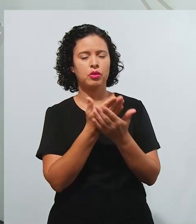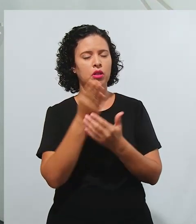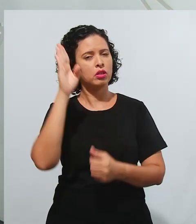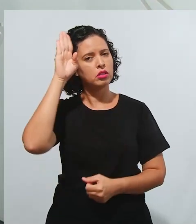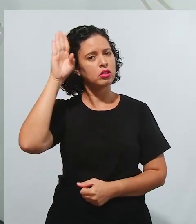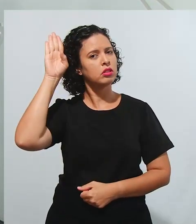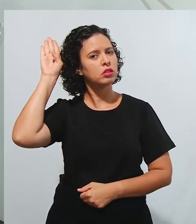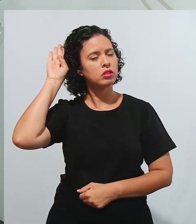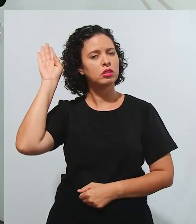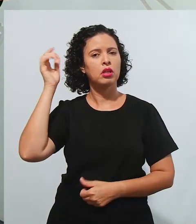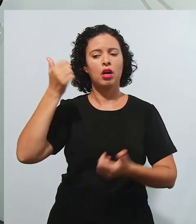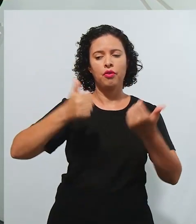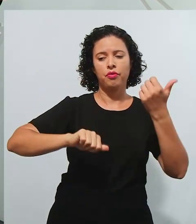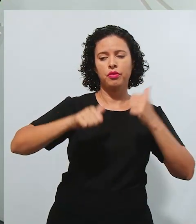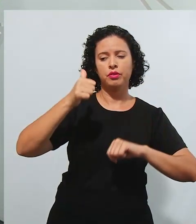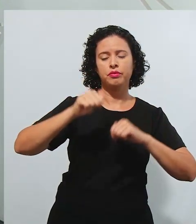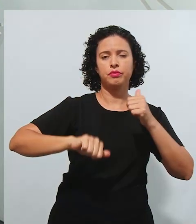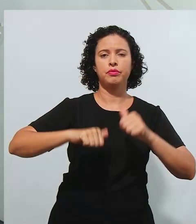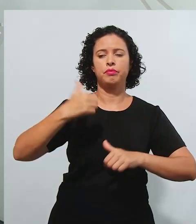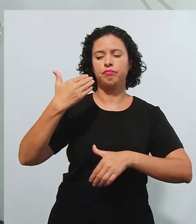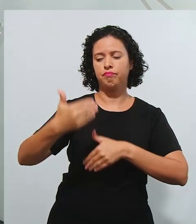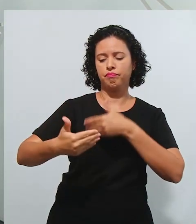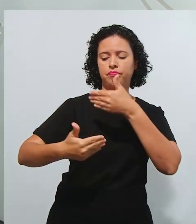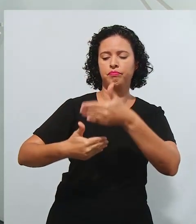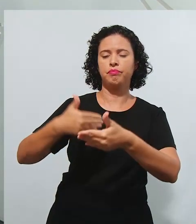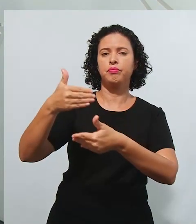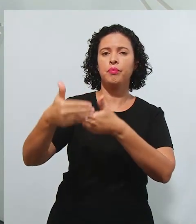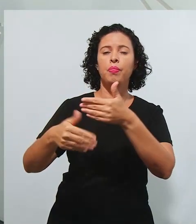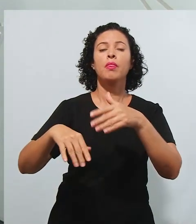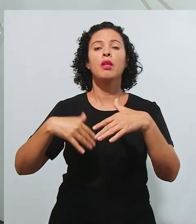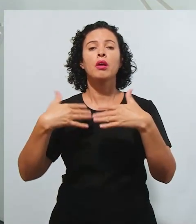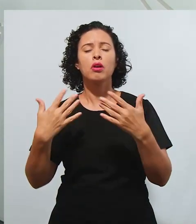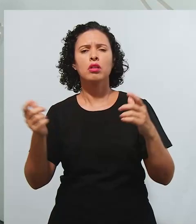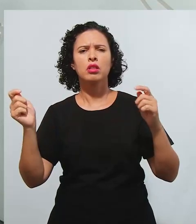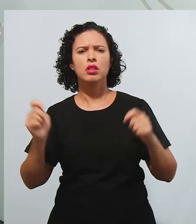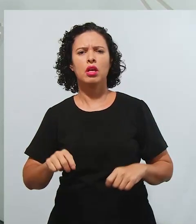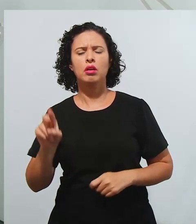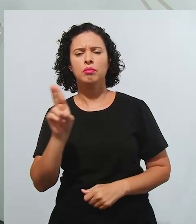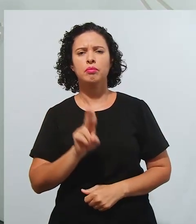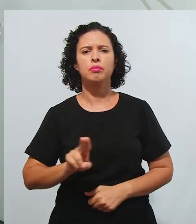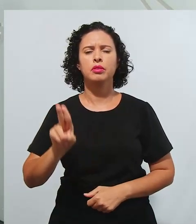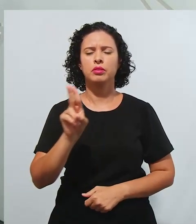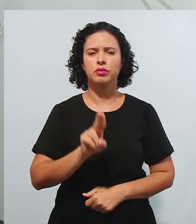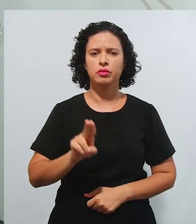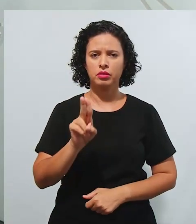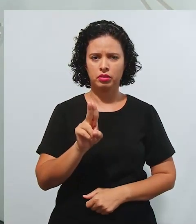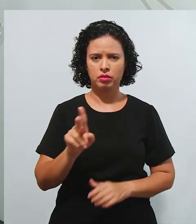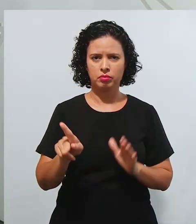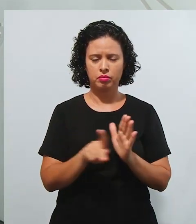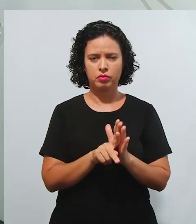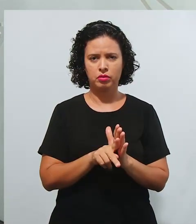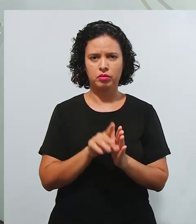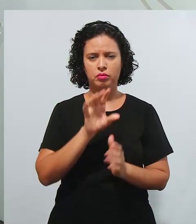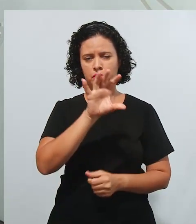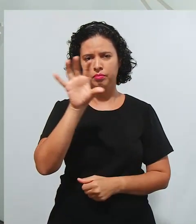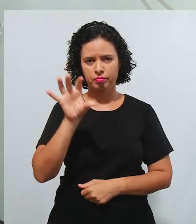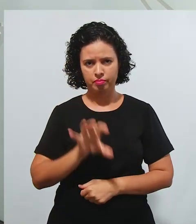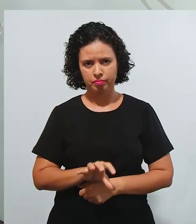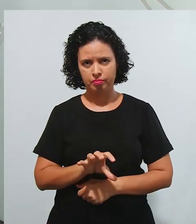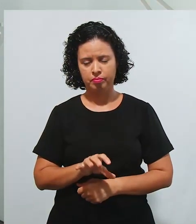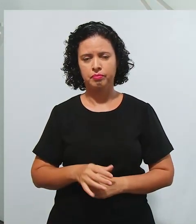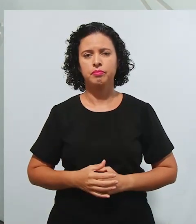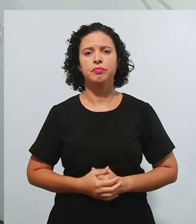e uma avaliação ao longo do tempo de quais são as medidas que realmente são eficazes para aquela região ou para aquela